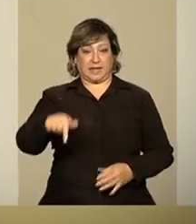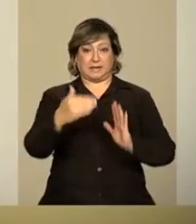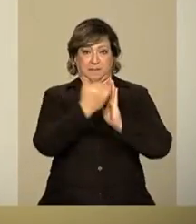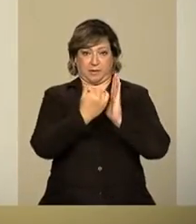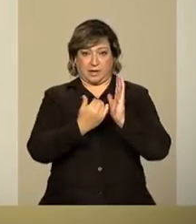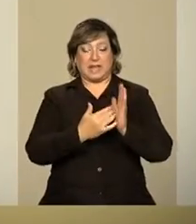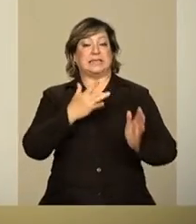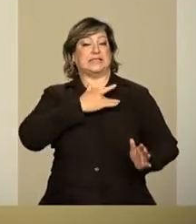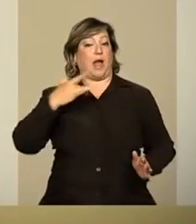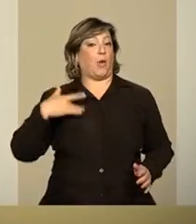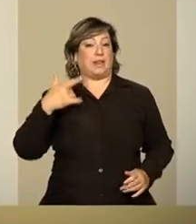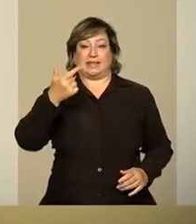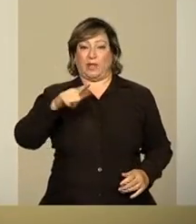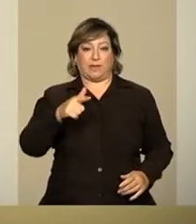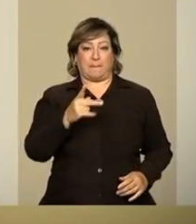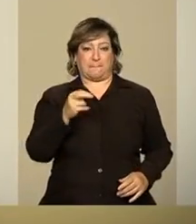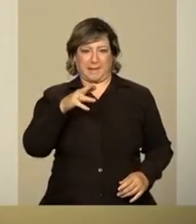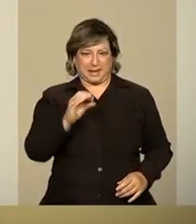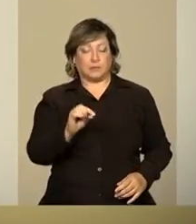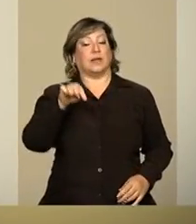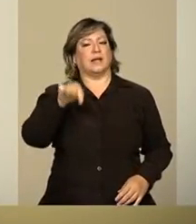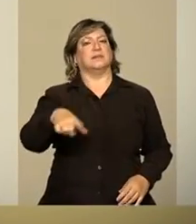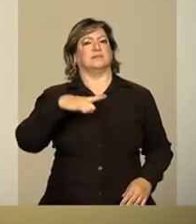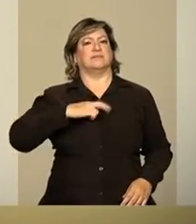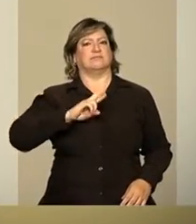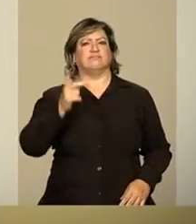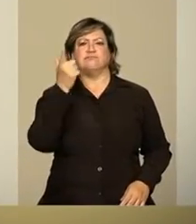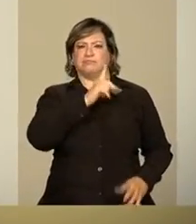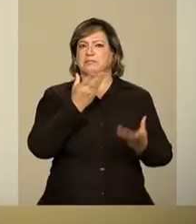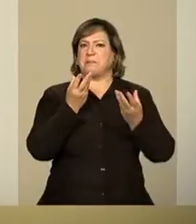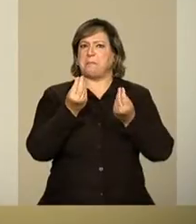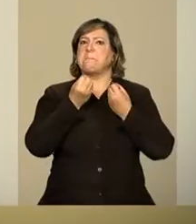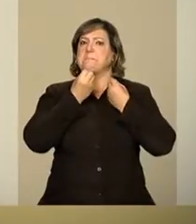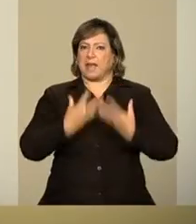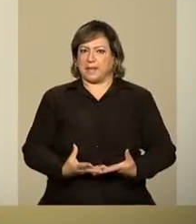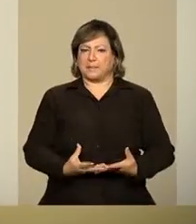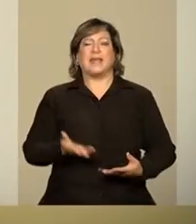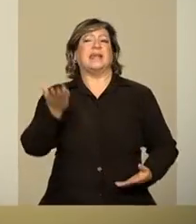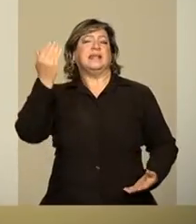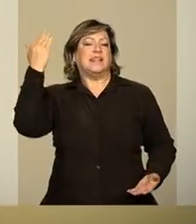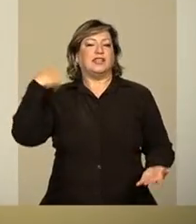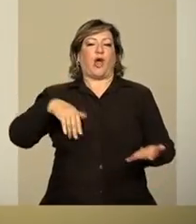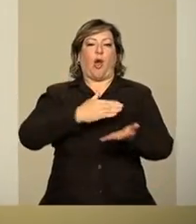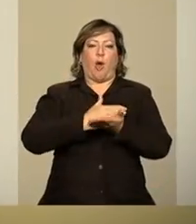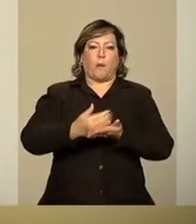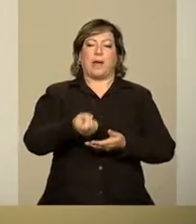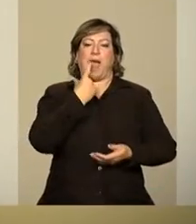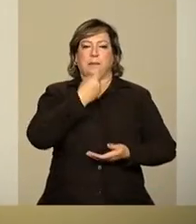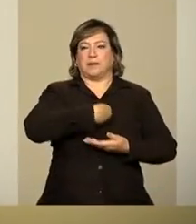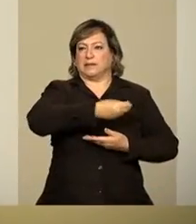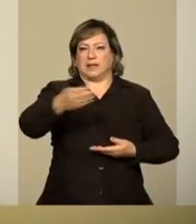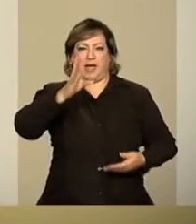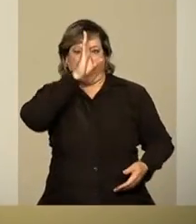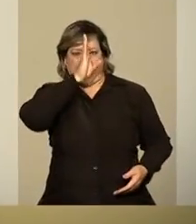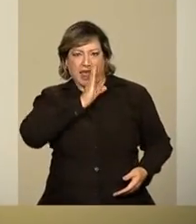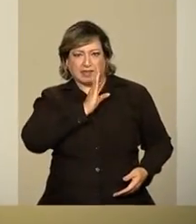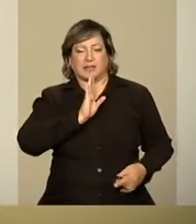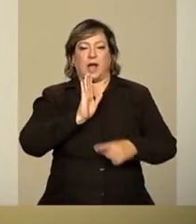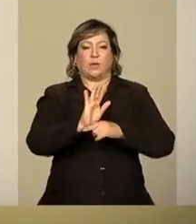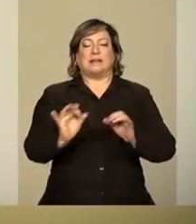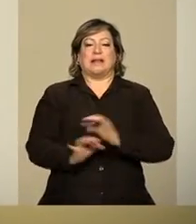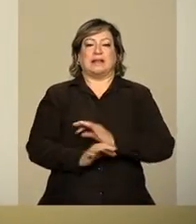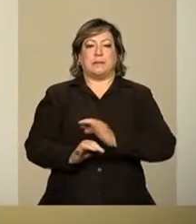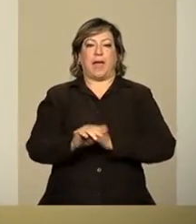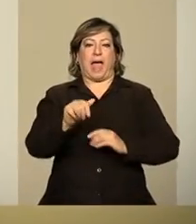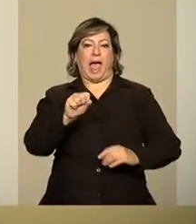programa saúde não tem preço tem tido resultados fantásticos desde que começamos a distribuir os remédios de graça para o